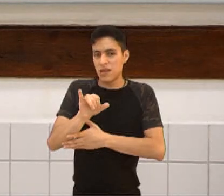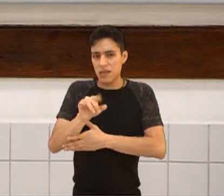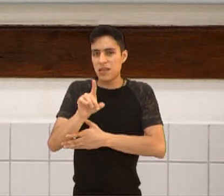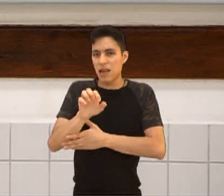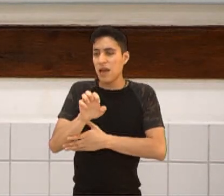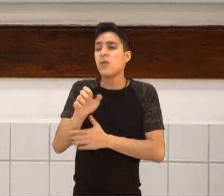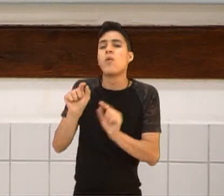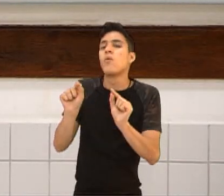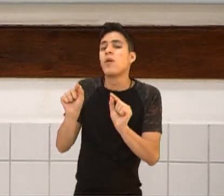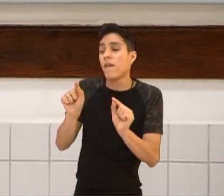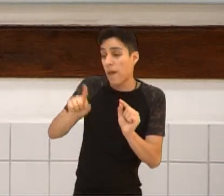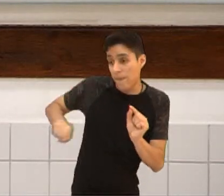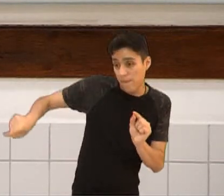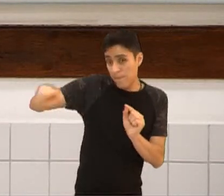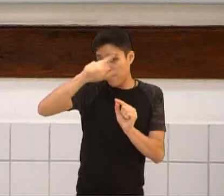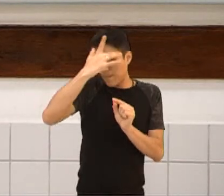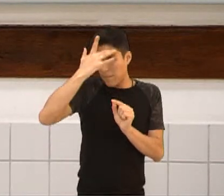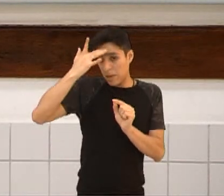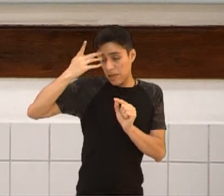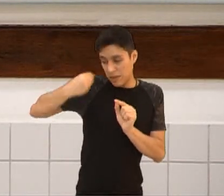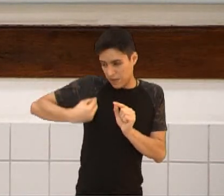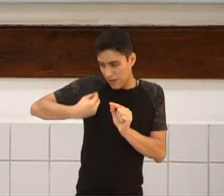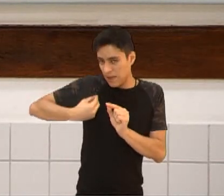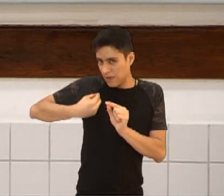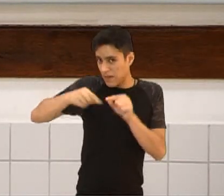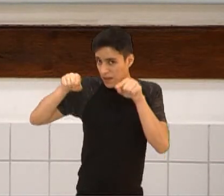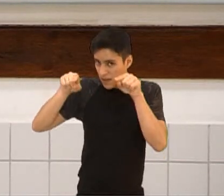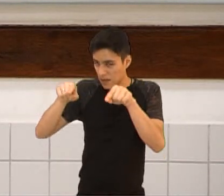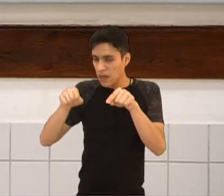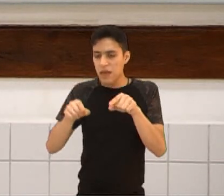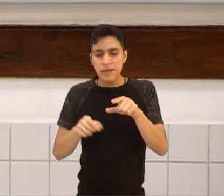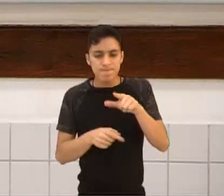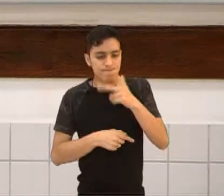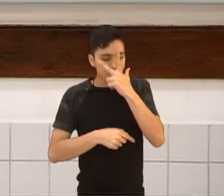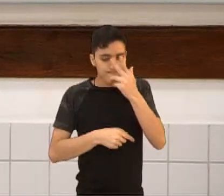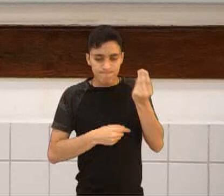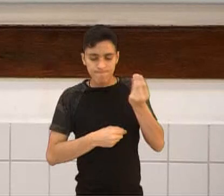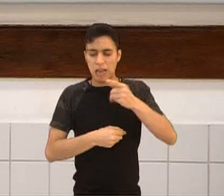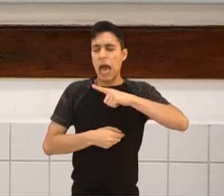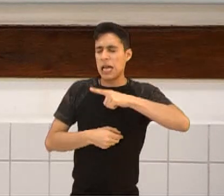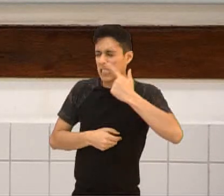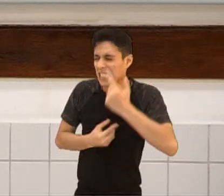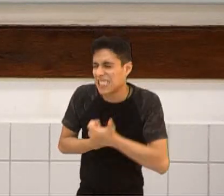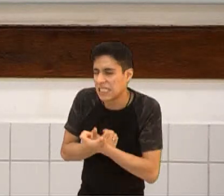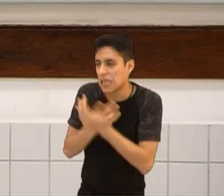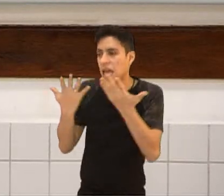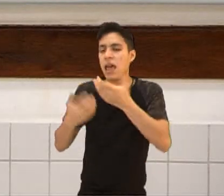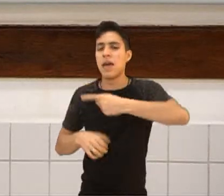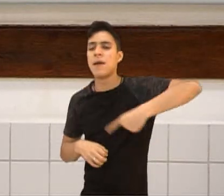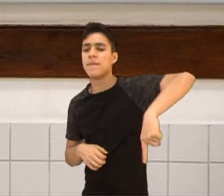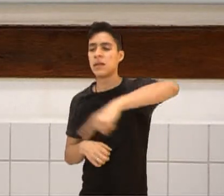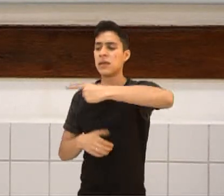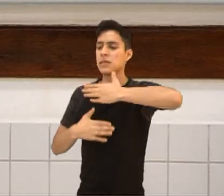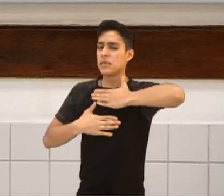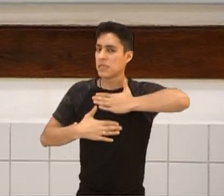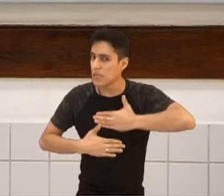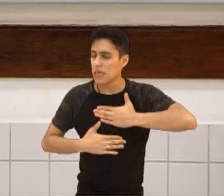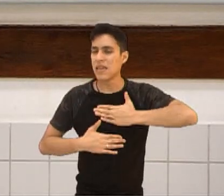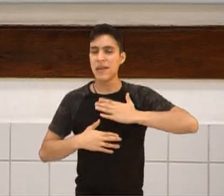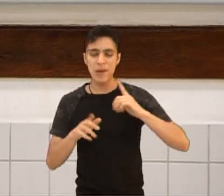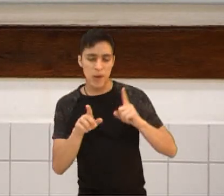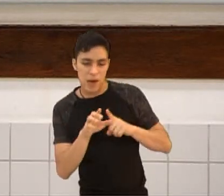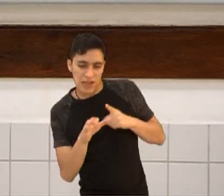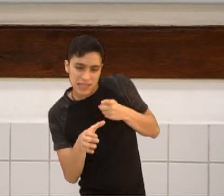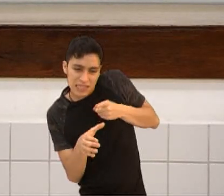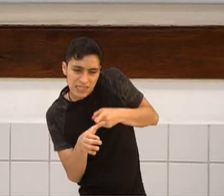de vida, uma rede urbana eficaz, bem consolidada, bem organizada, a construção das cidades inteligentes, por